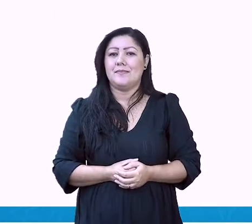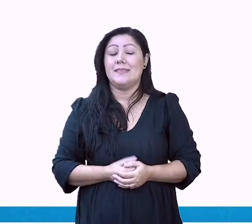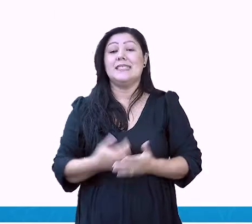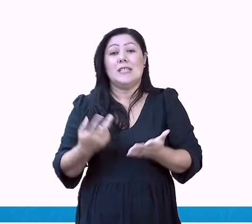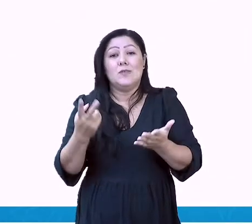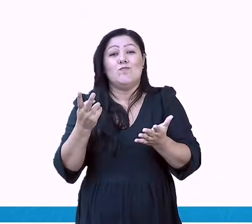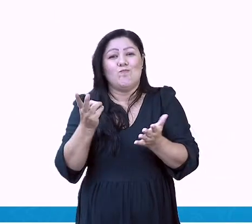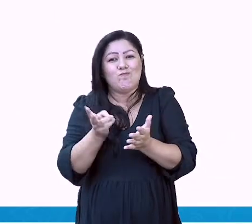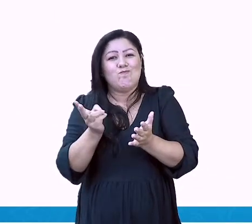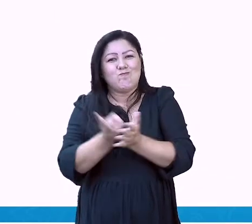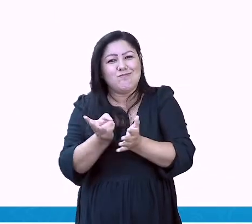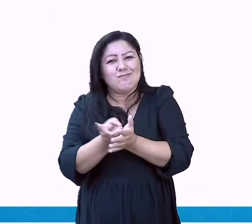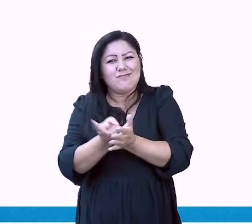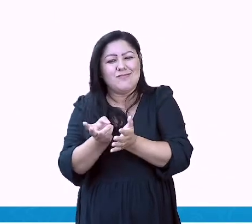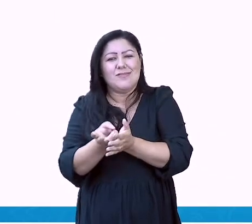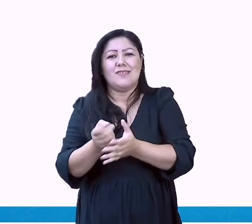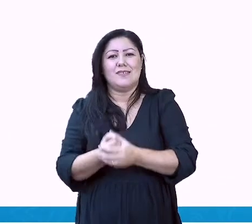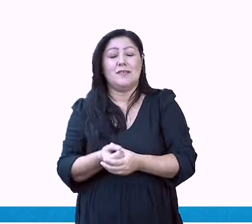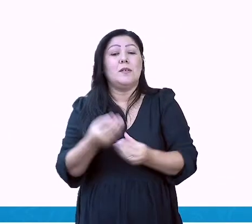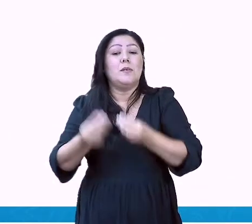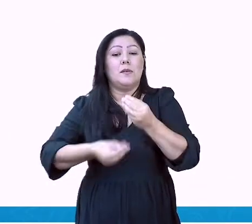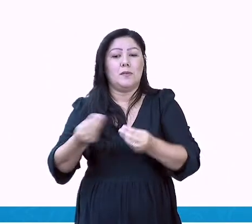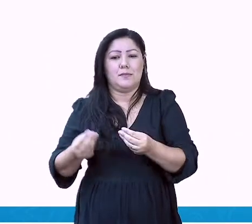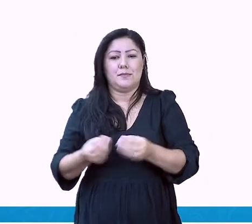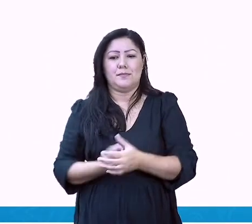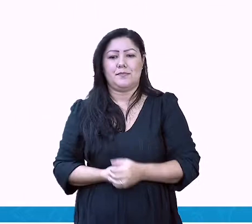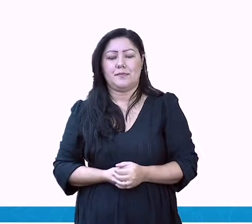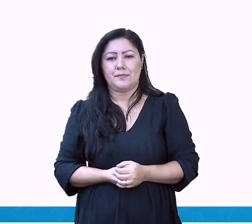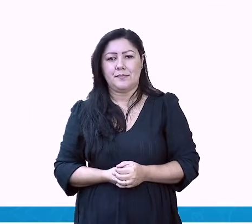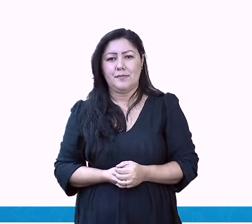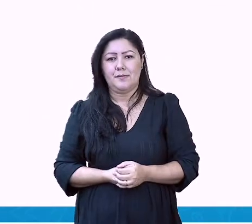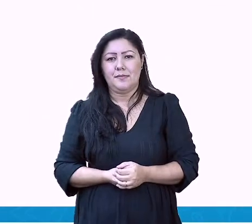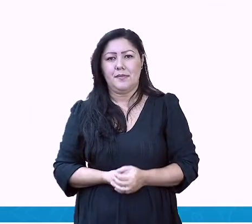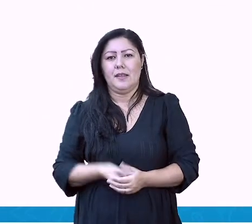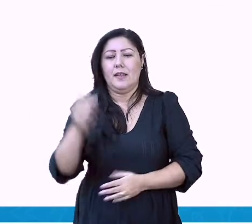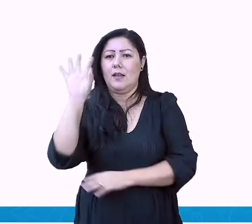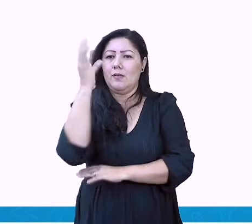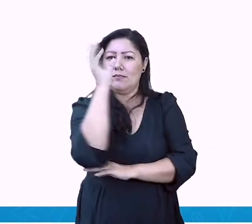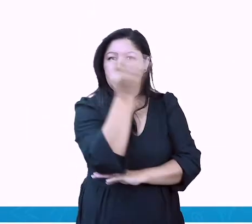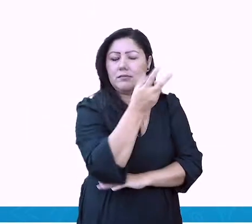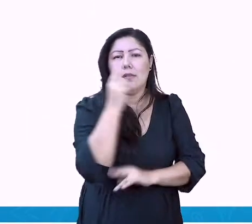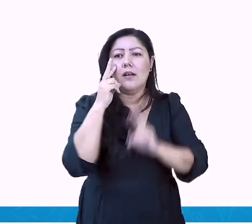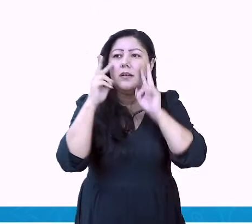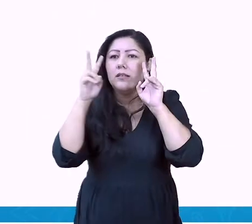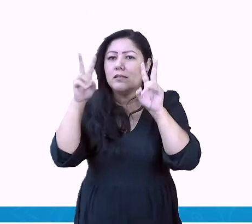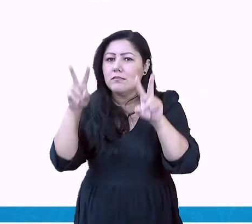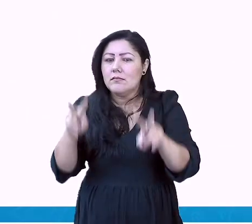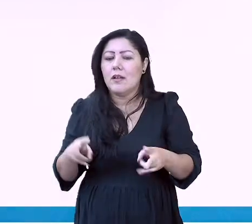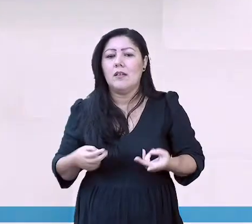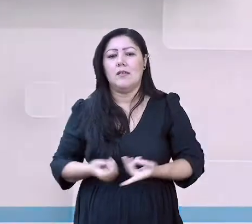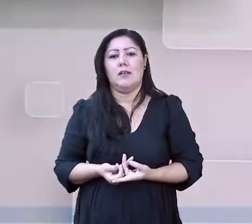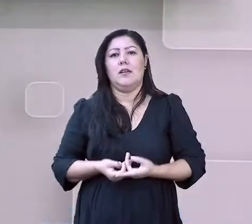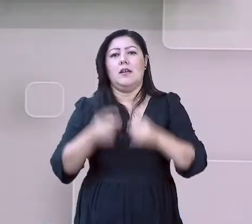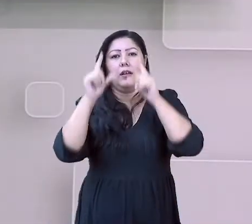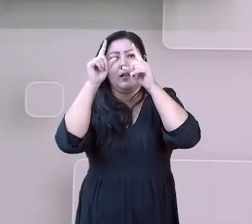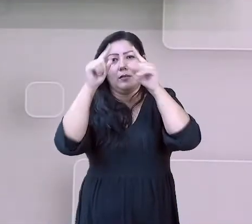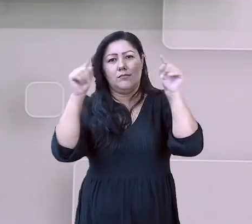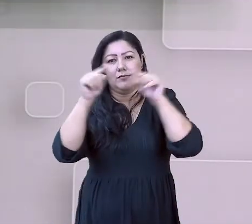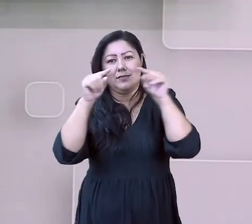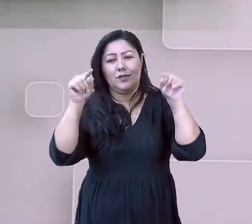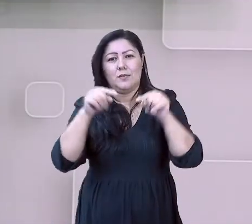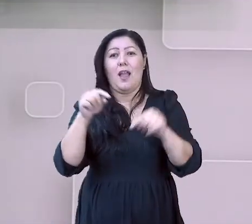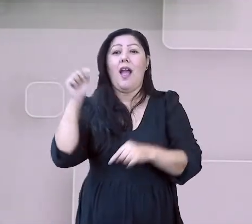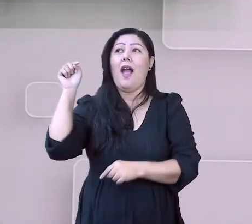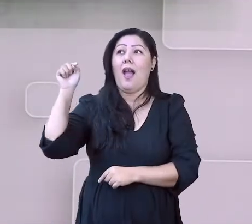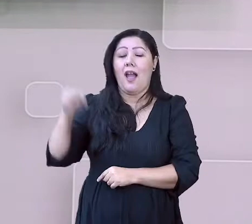E quando nós olhamos para a mata, de pinhais, no nosso caso,